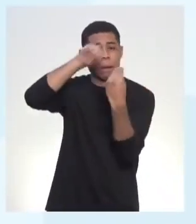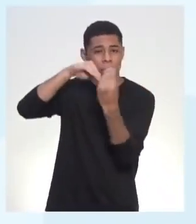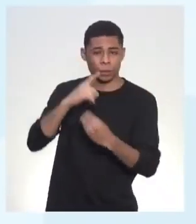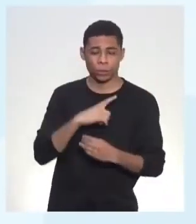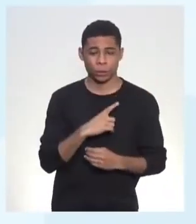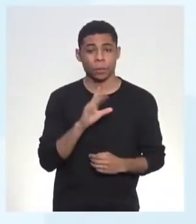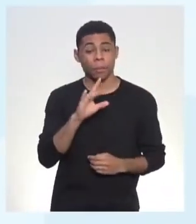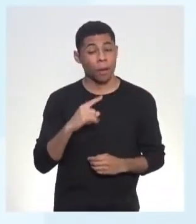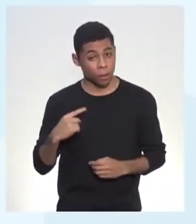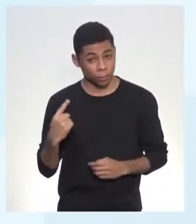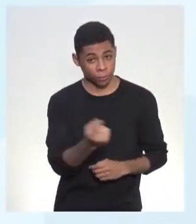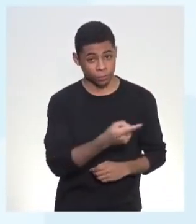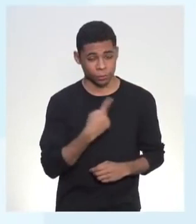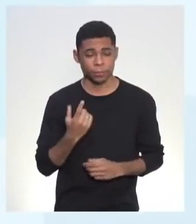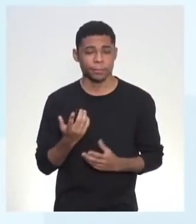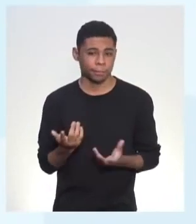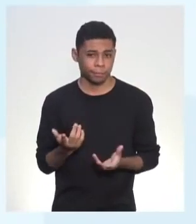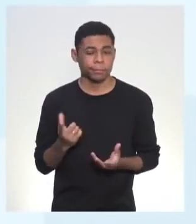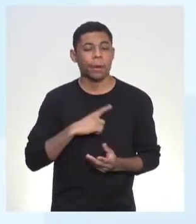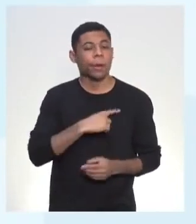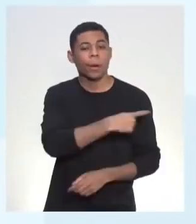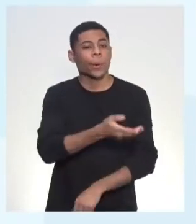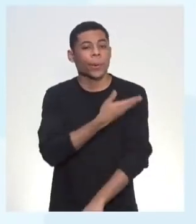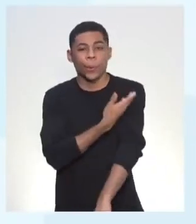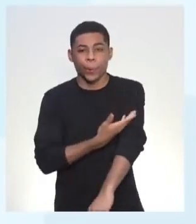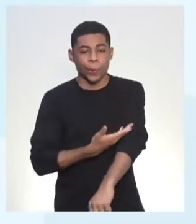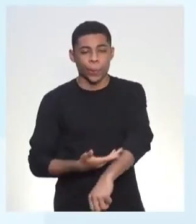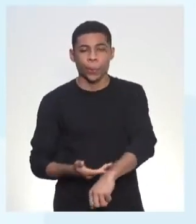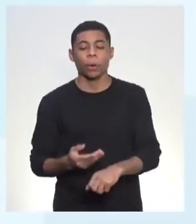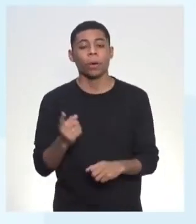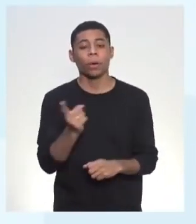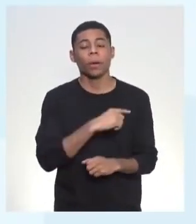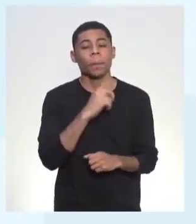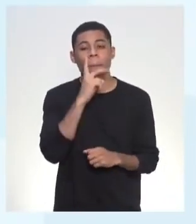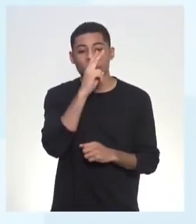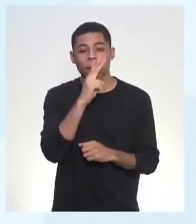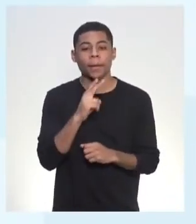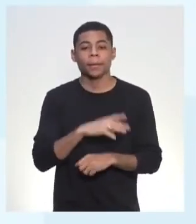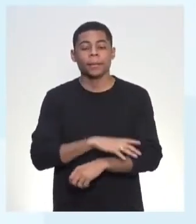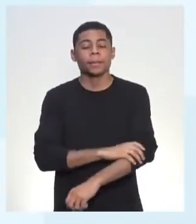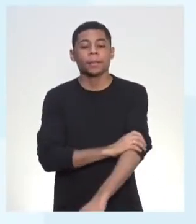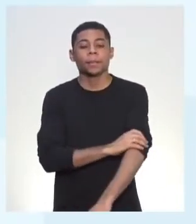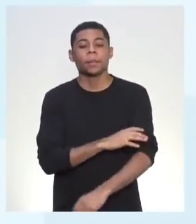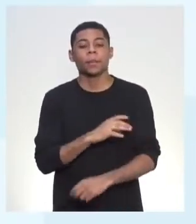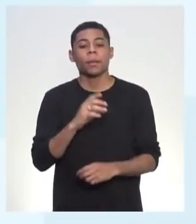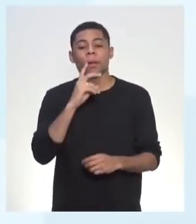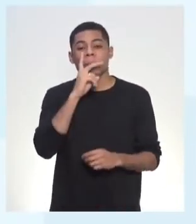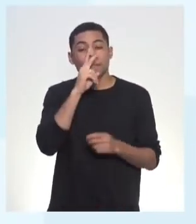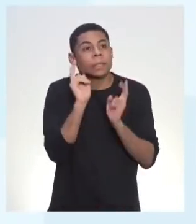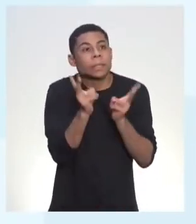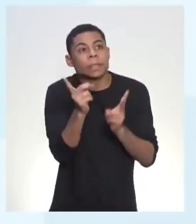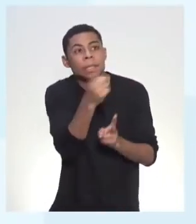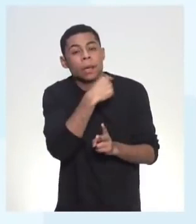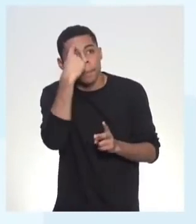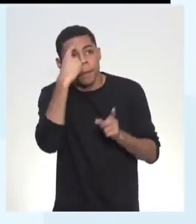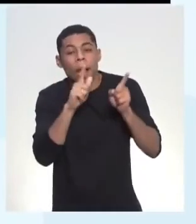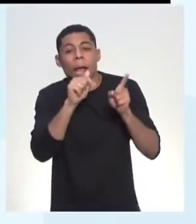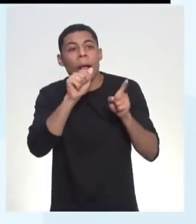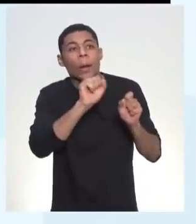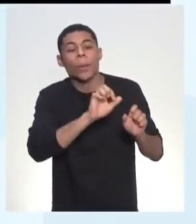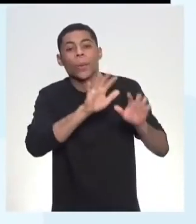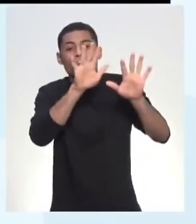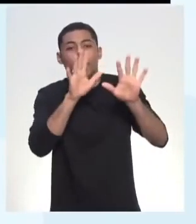gente, com nossos hábitos, estamos intensificando essa quantidade desses gases. Então, o que a gente